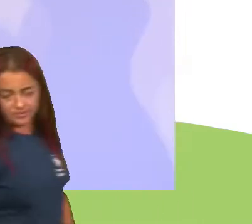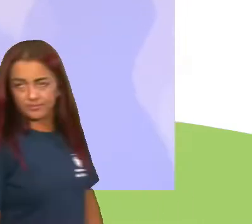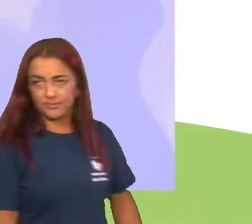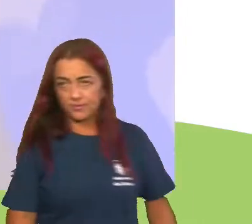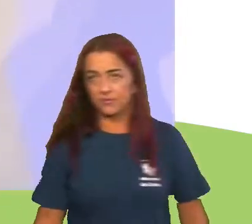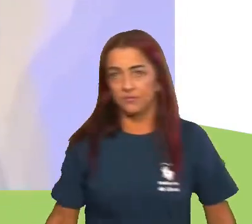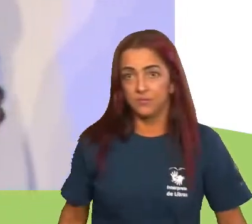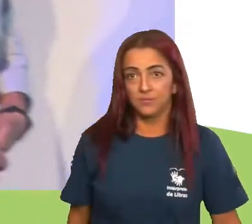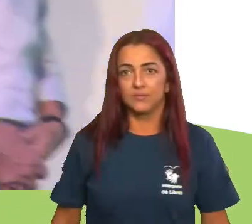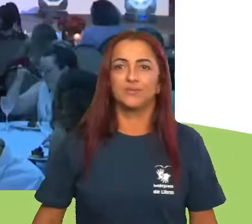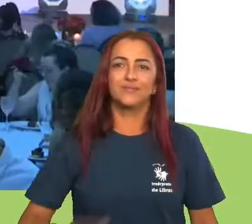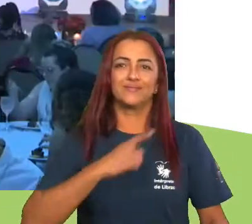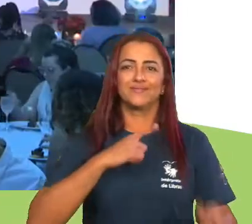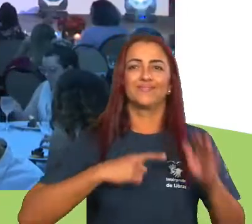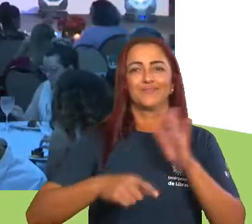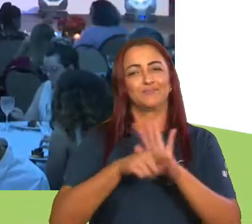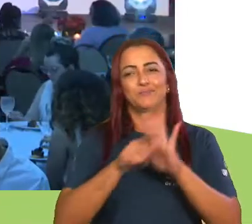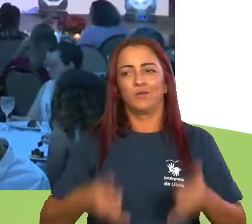especial.